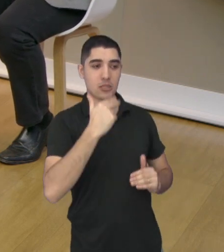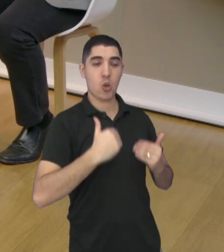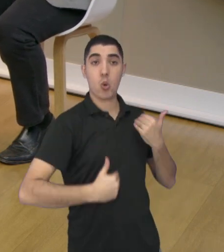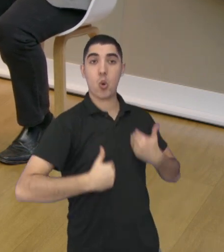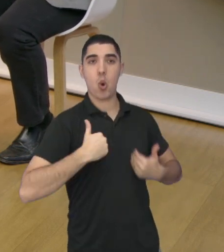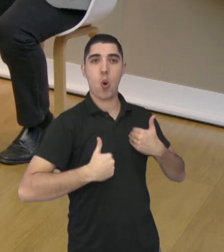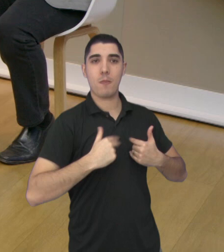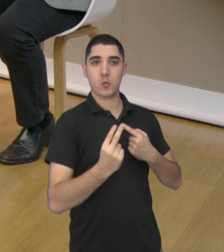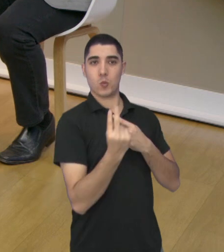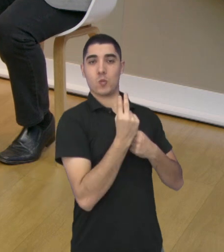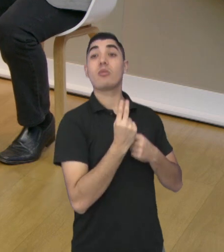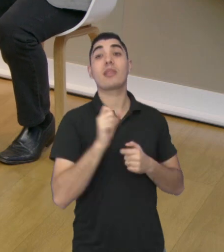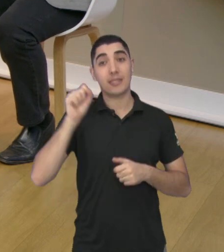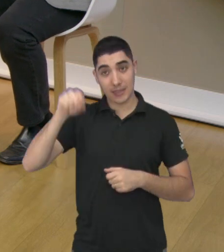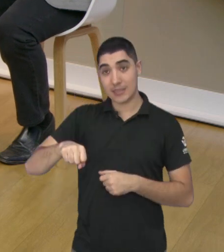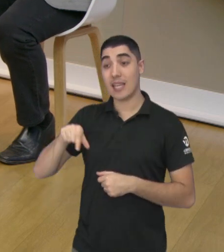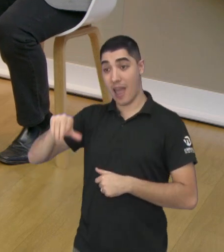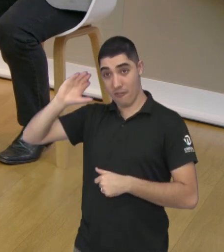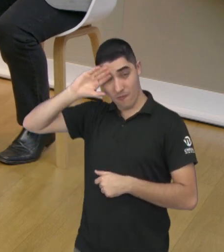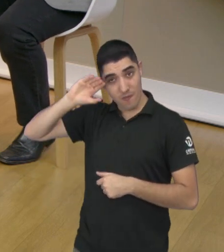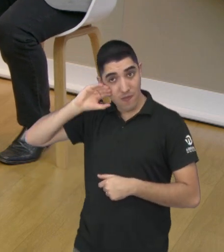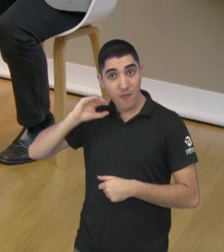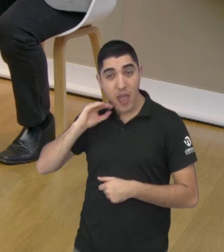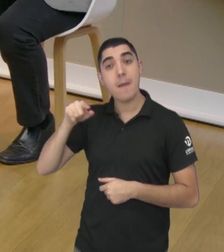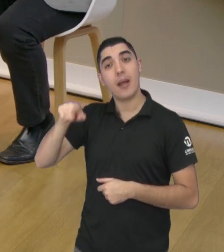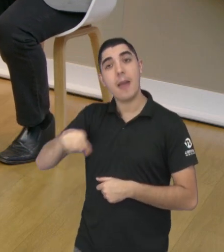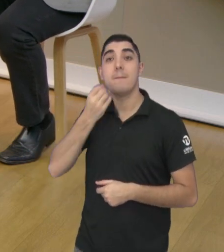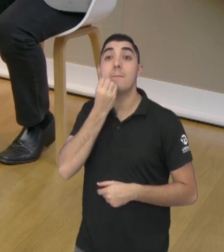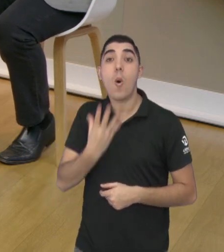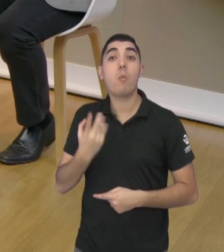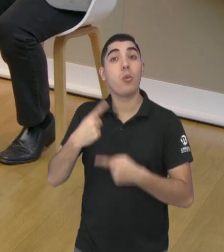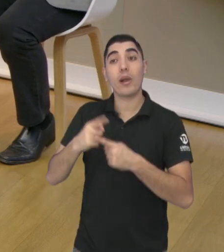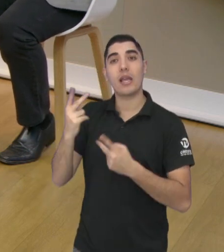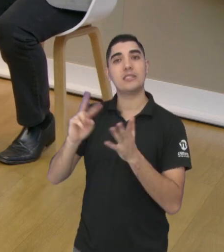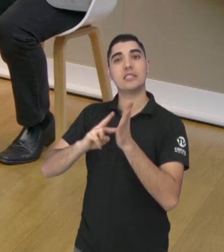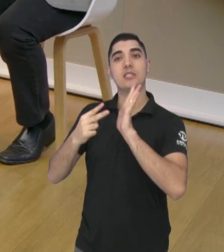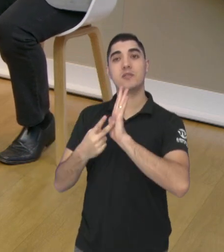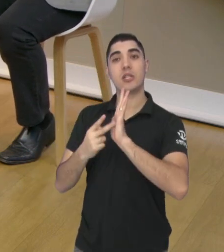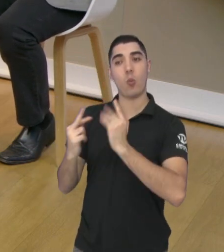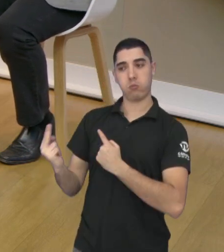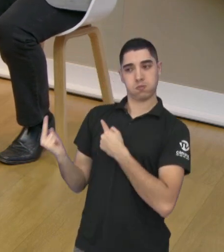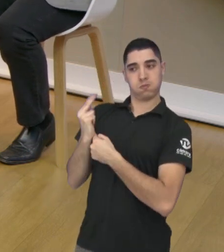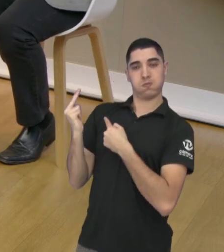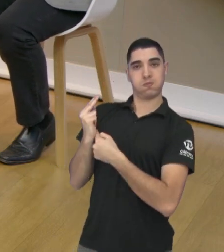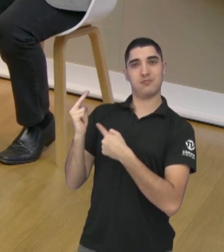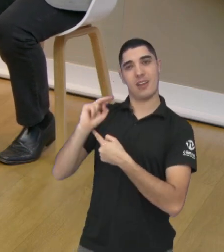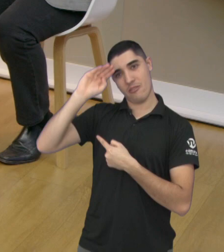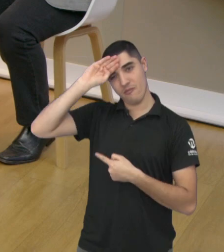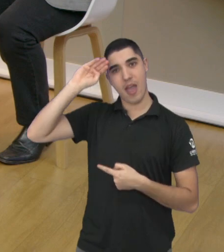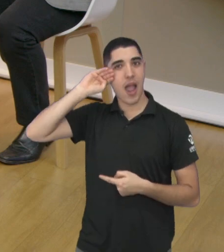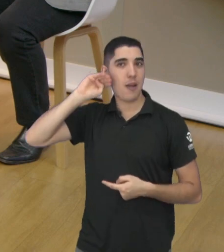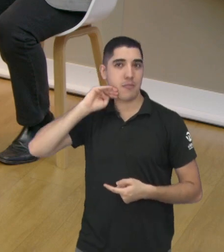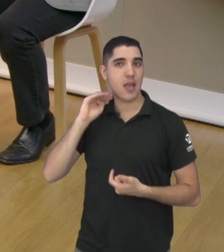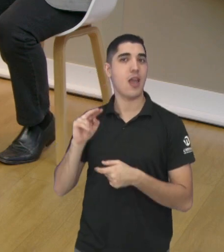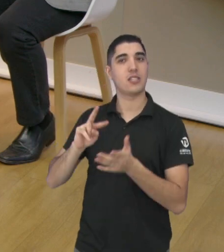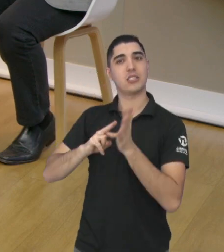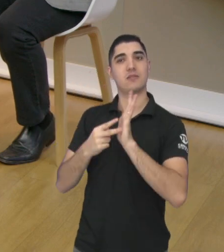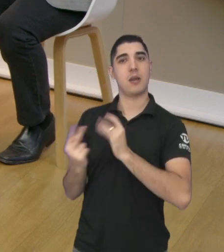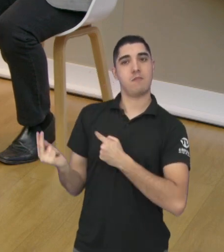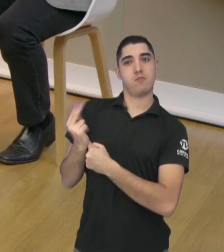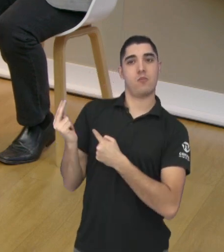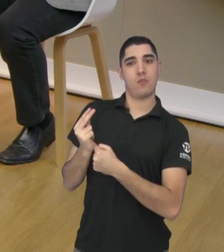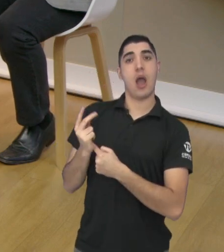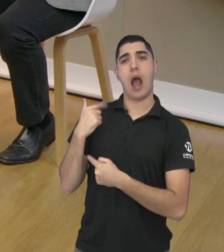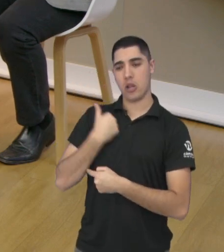processo fisiológico de defesa. Febre é benigno. Então, a gente tem que imaginar que a febre é a proteção. Na hora da febre,